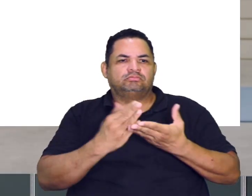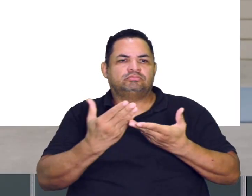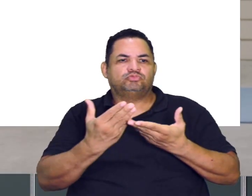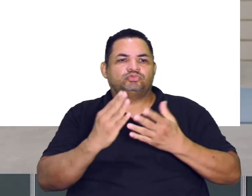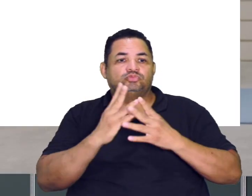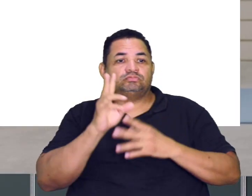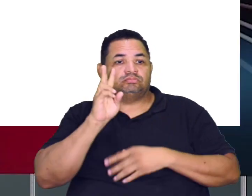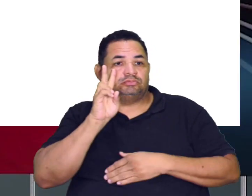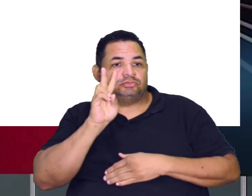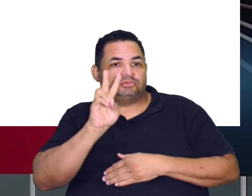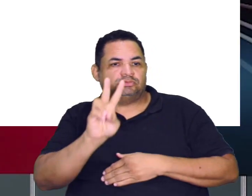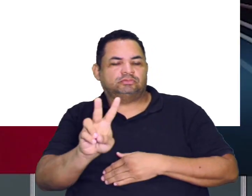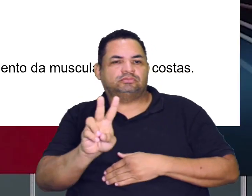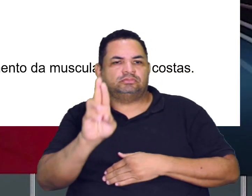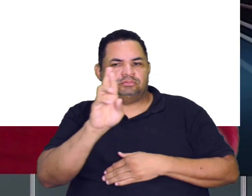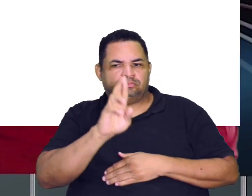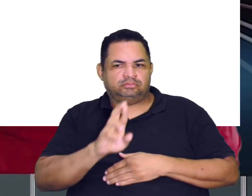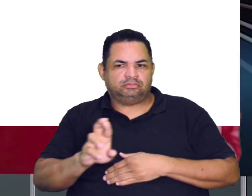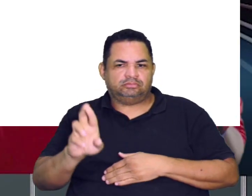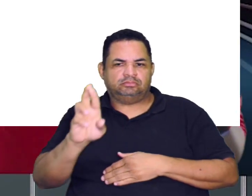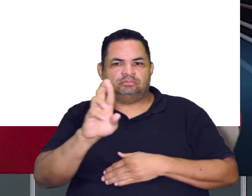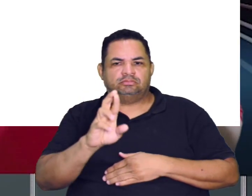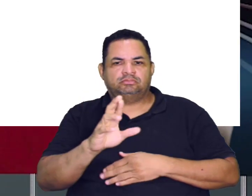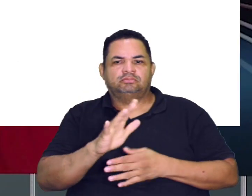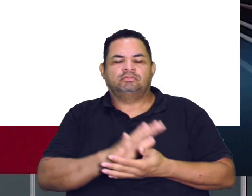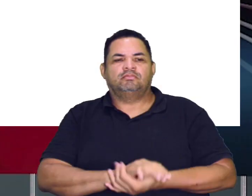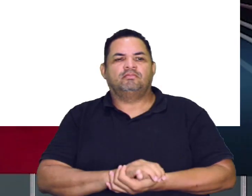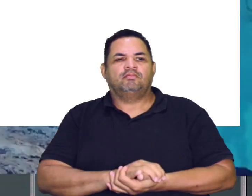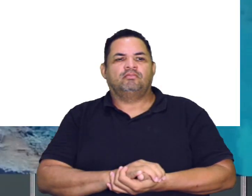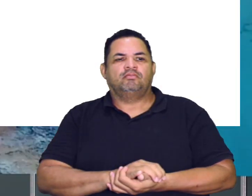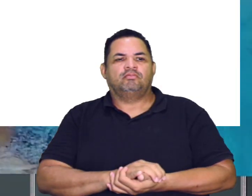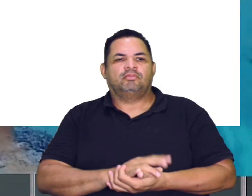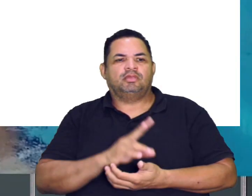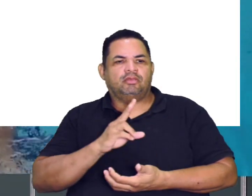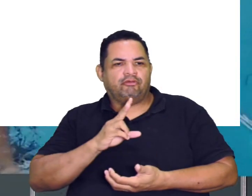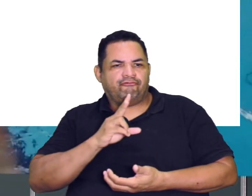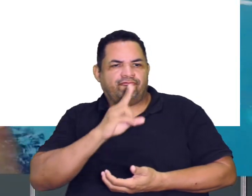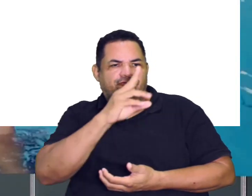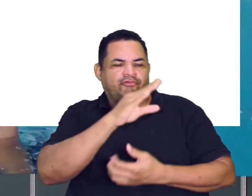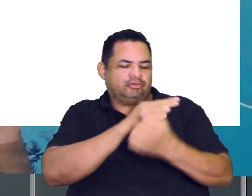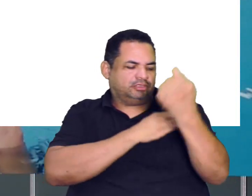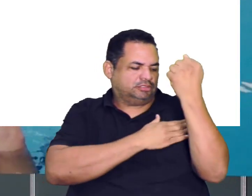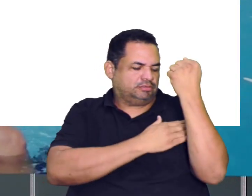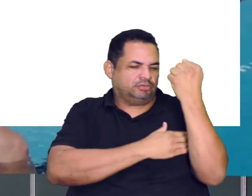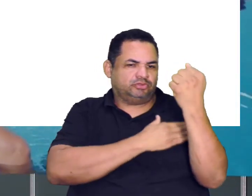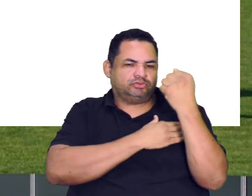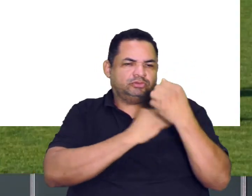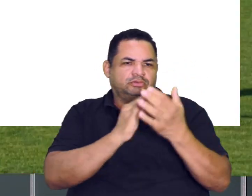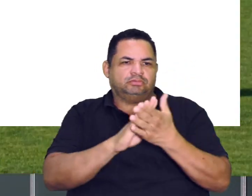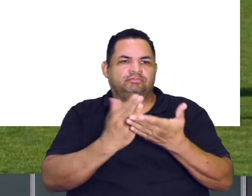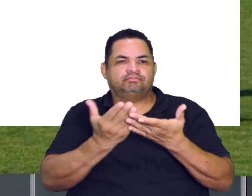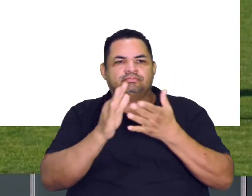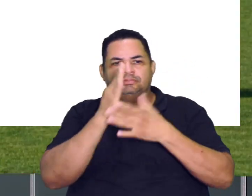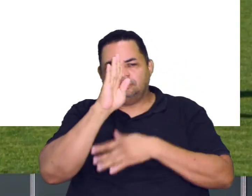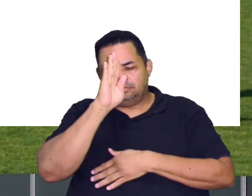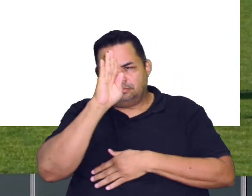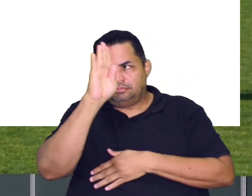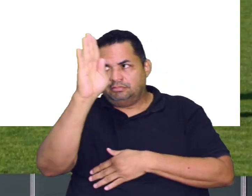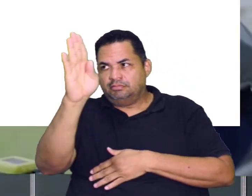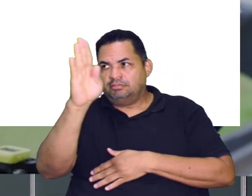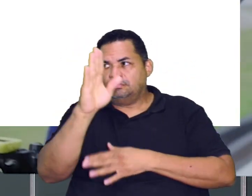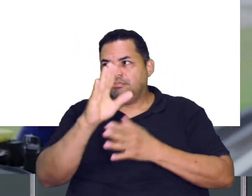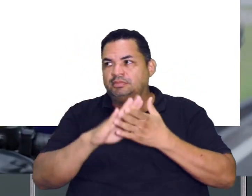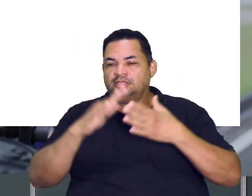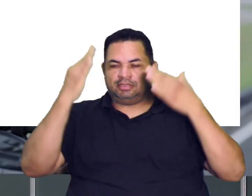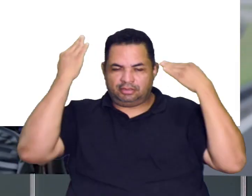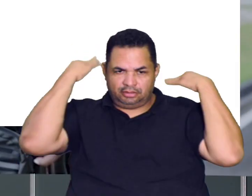ser observado. Tudo bem? Maravilha. Fortalecer essa musculatura, em especial a musculatura